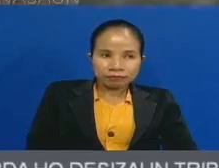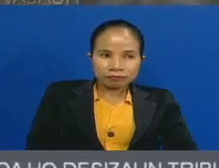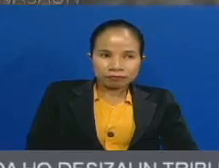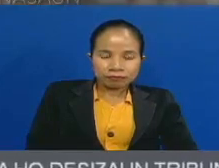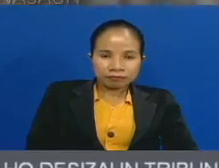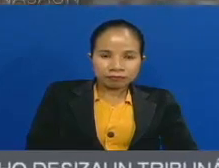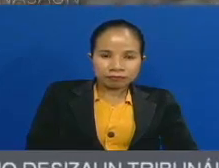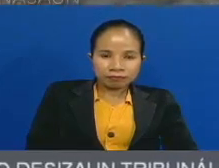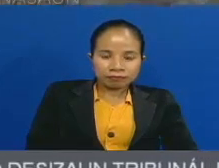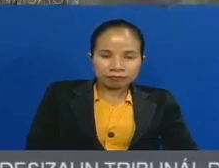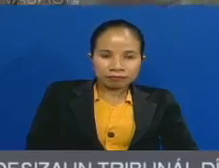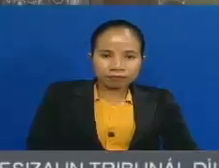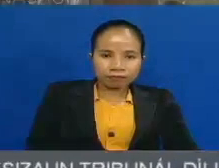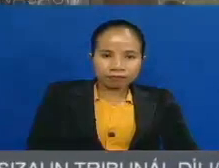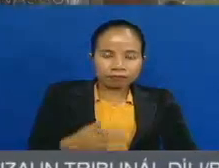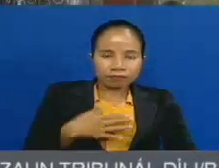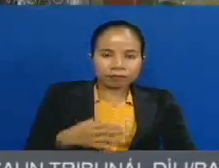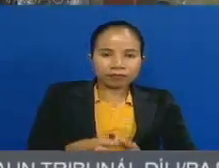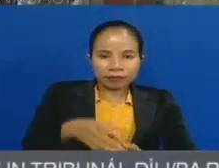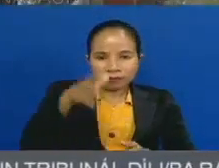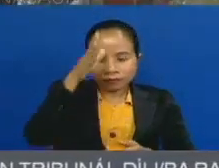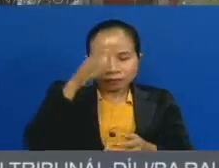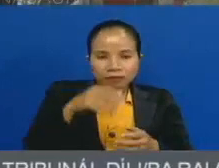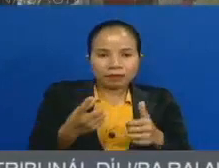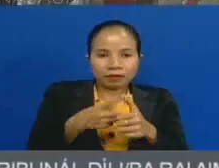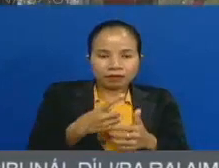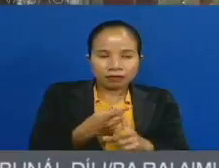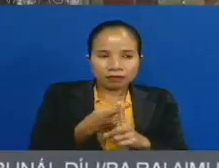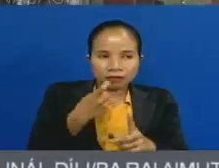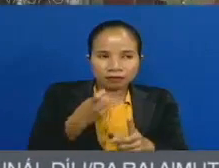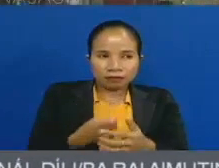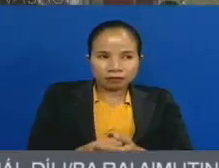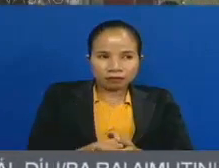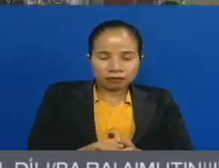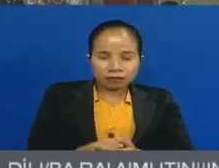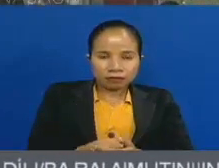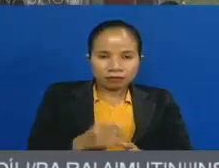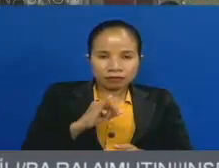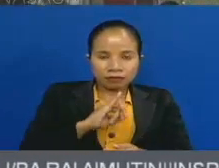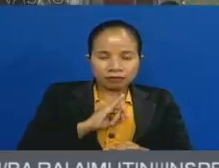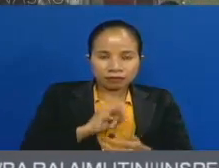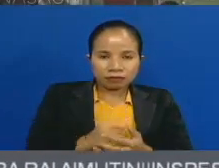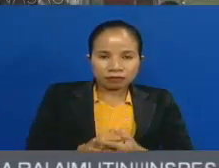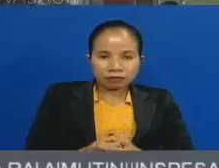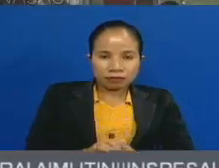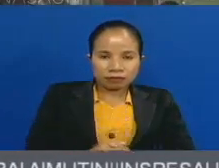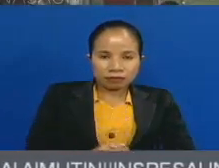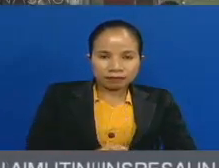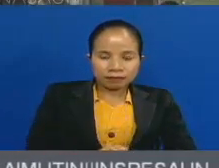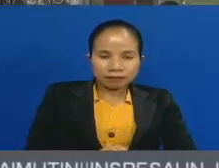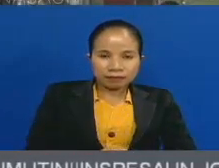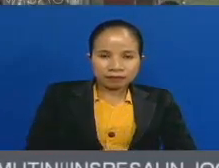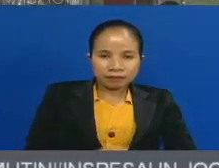Iha Timor-Leste primeira vez 93, Husi 93 a Hau Koko Hasoro o comandante Nino Koni